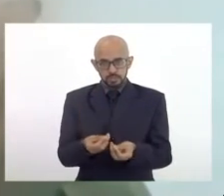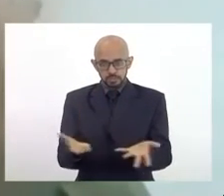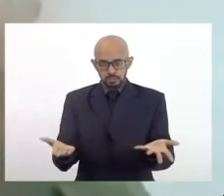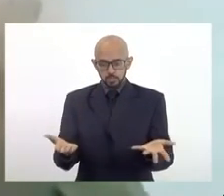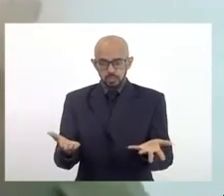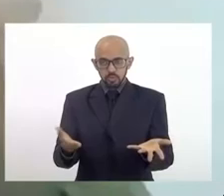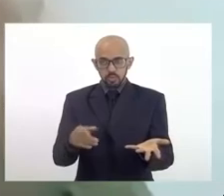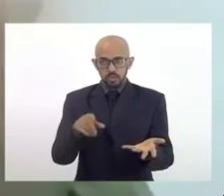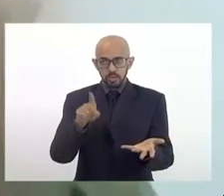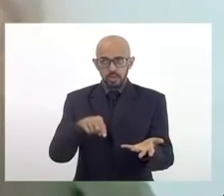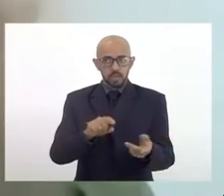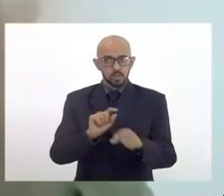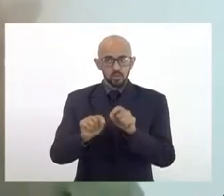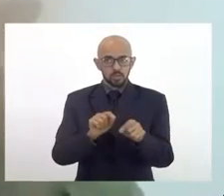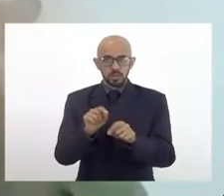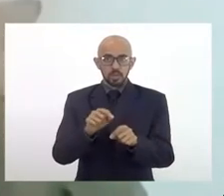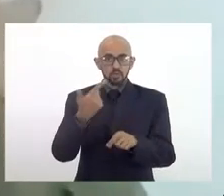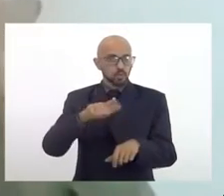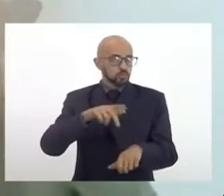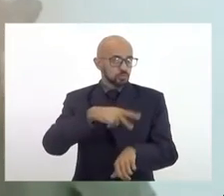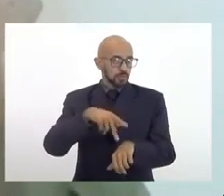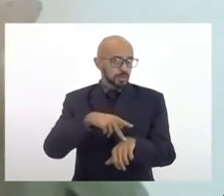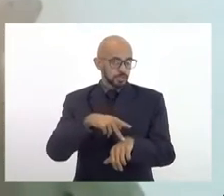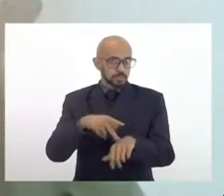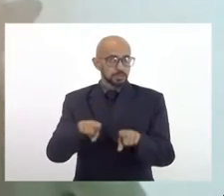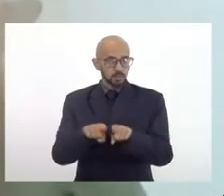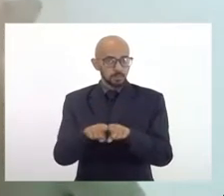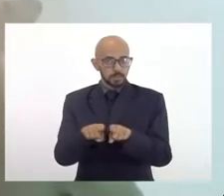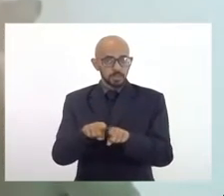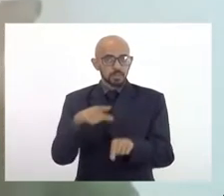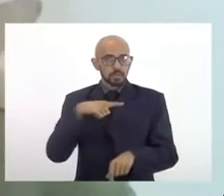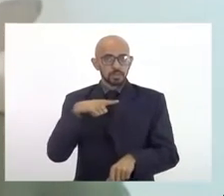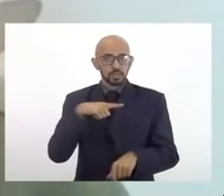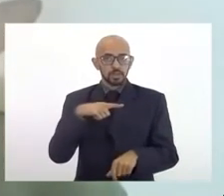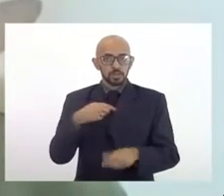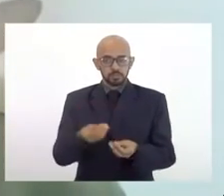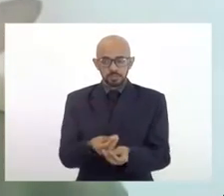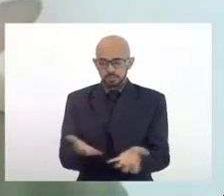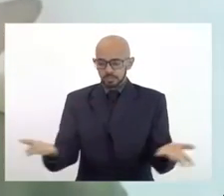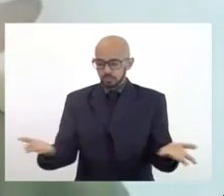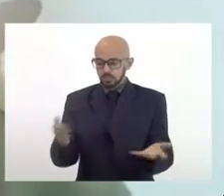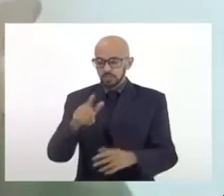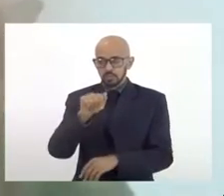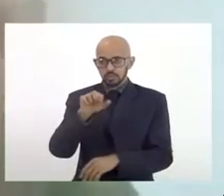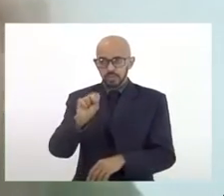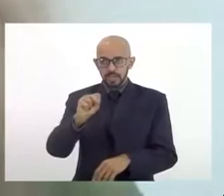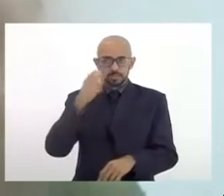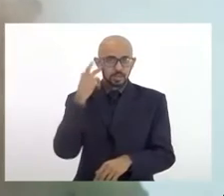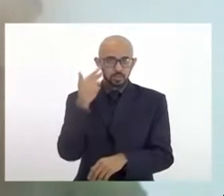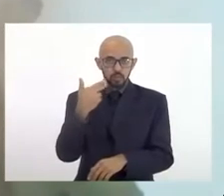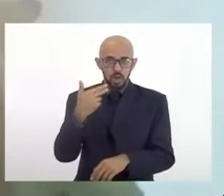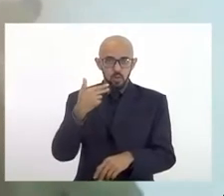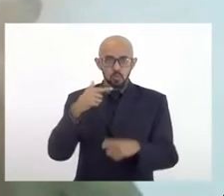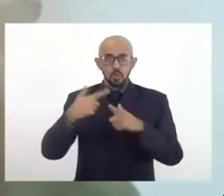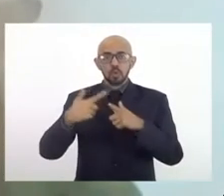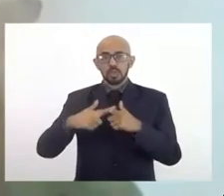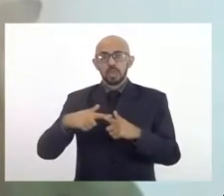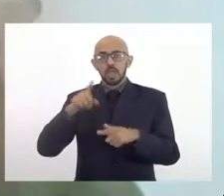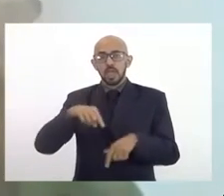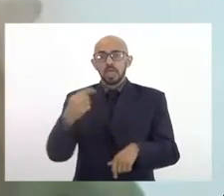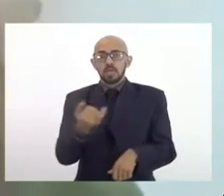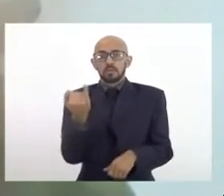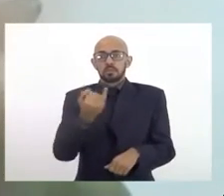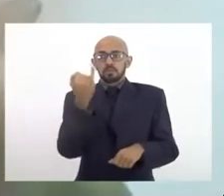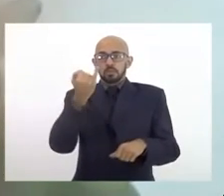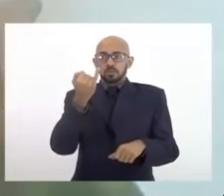outros países, se isso não fosse importante, os outros países também não teriam distribuidora. E todos os países têm distribuição de gás natural. Então, por quê? Porque é